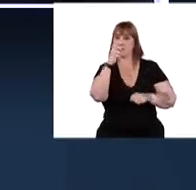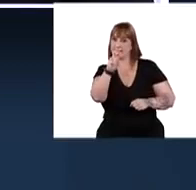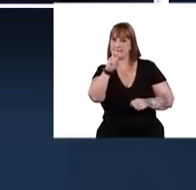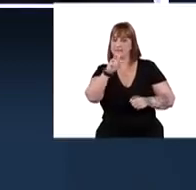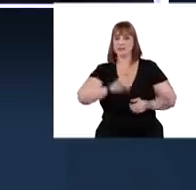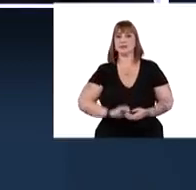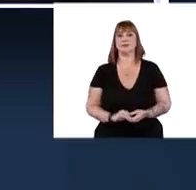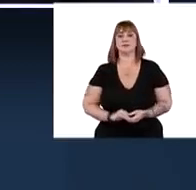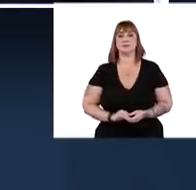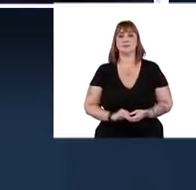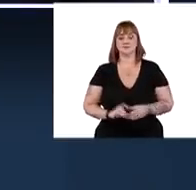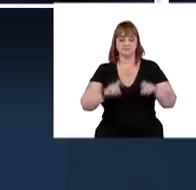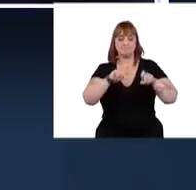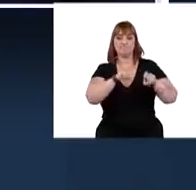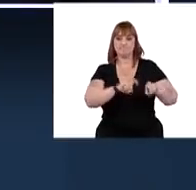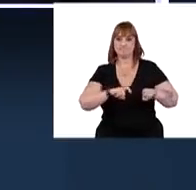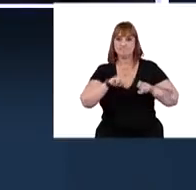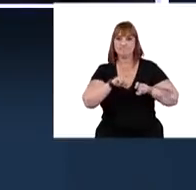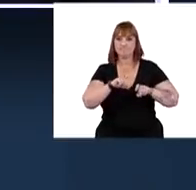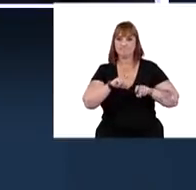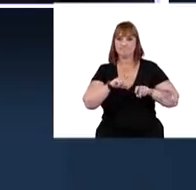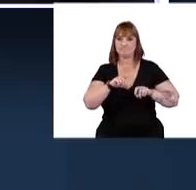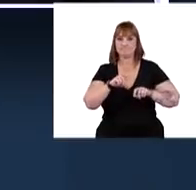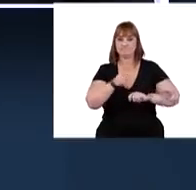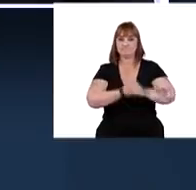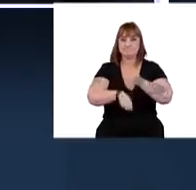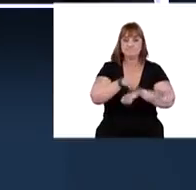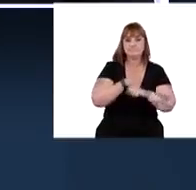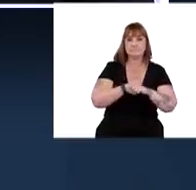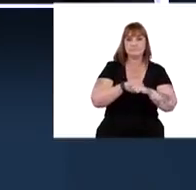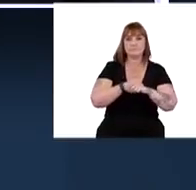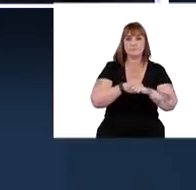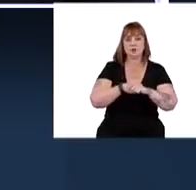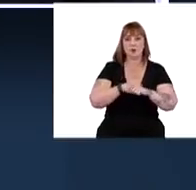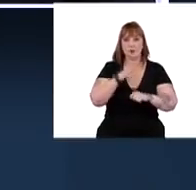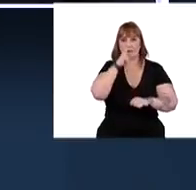assim, o agronegócio ele está sendo fortemente